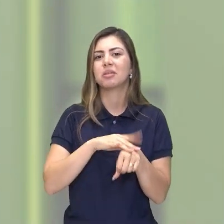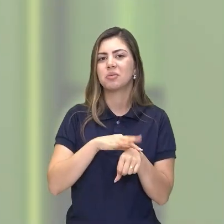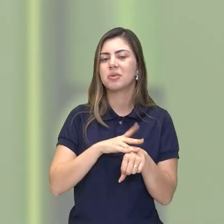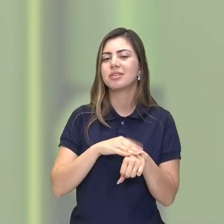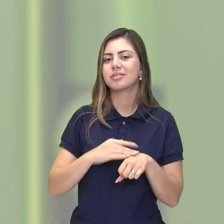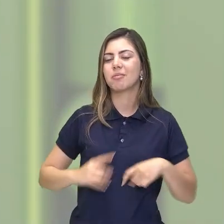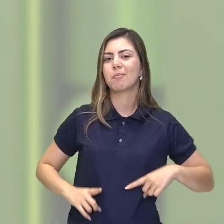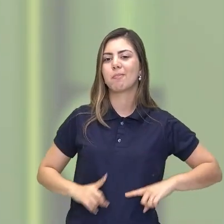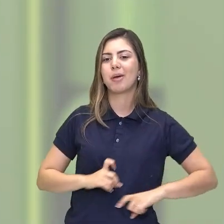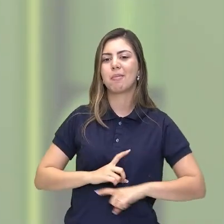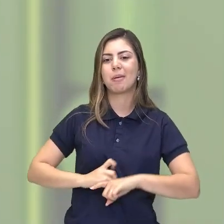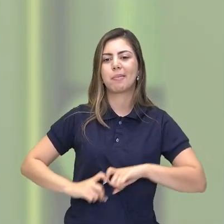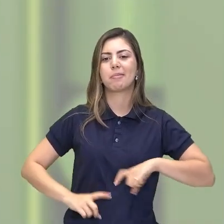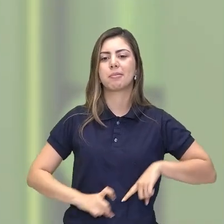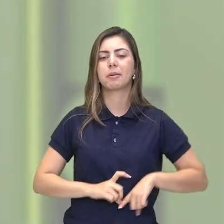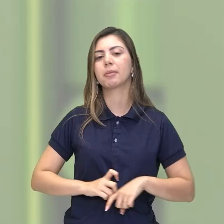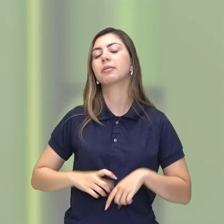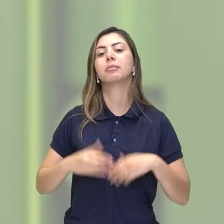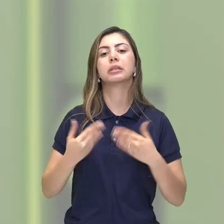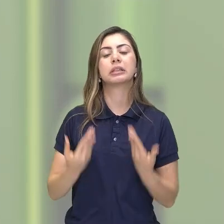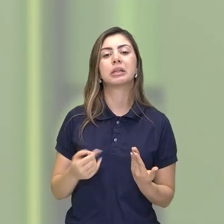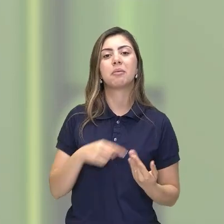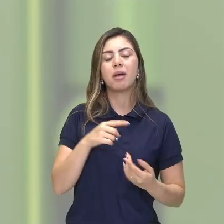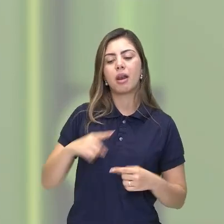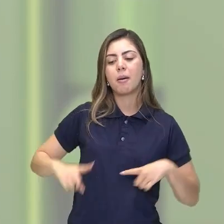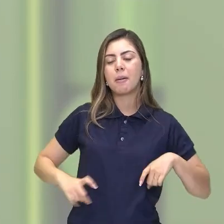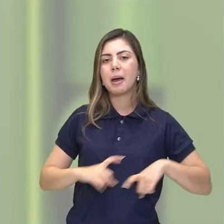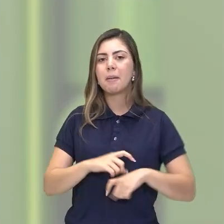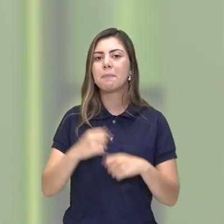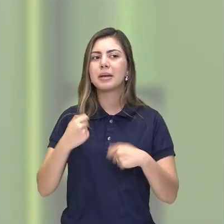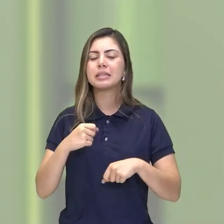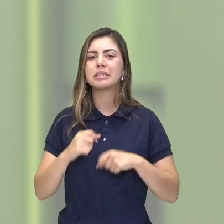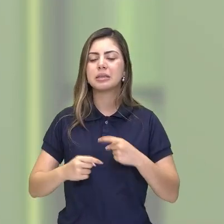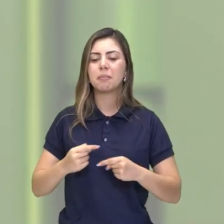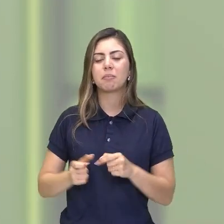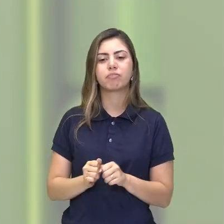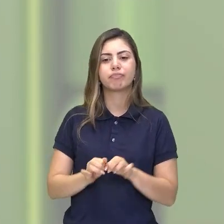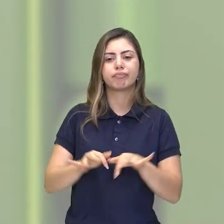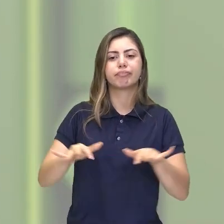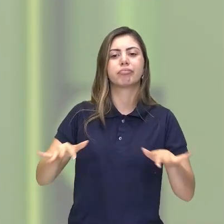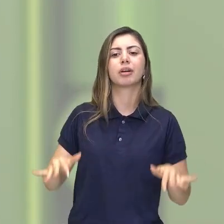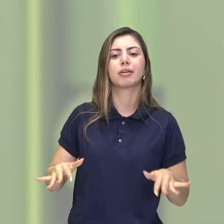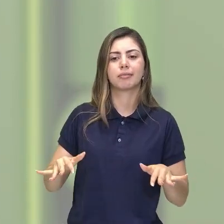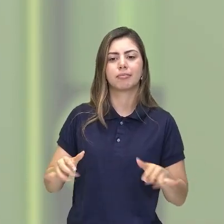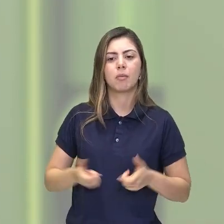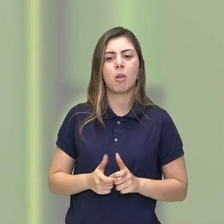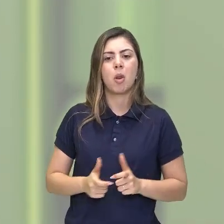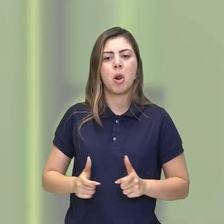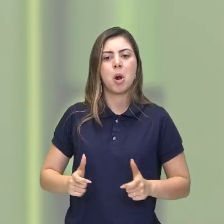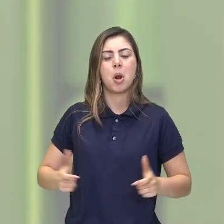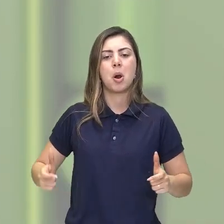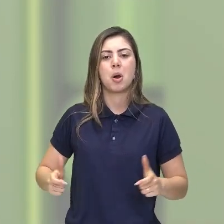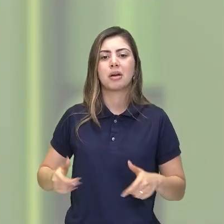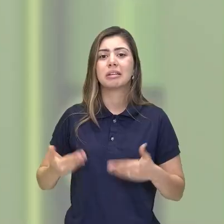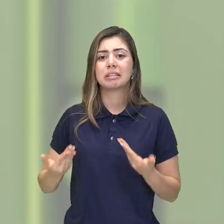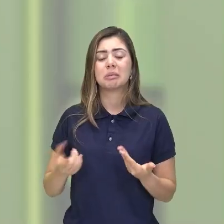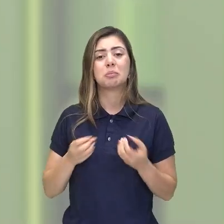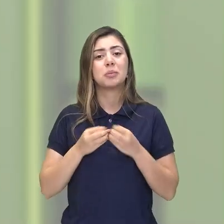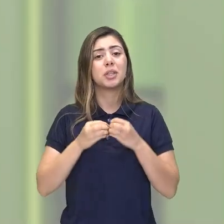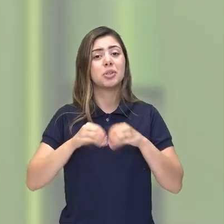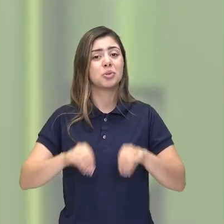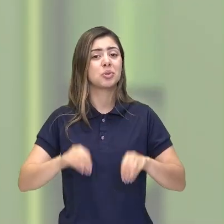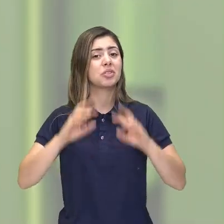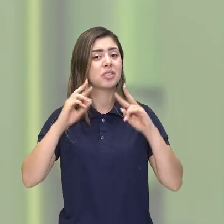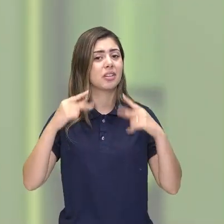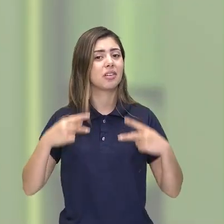parasita. Ela vai precisar ali se reproduzir, se alimentar, e nesse processo de reprodução, ela vai ocasionar danos,